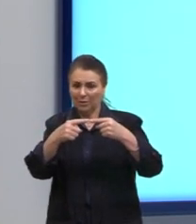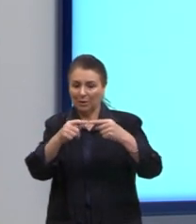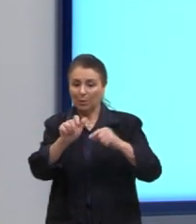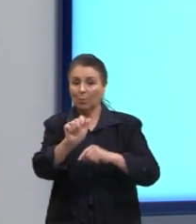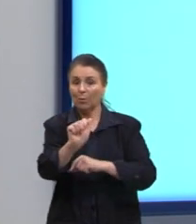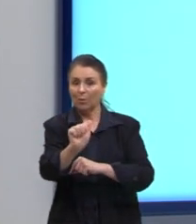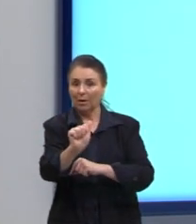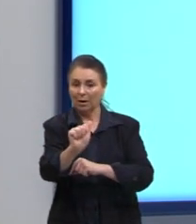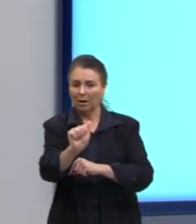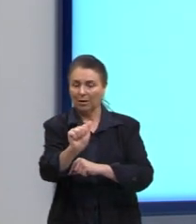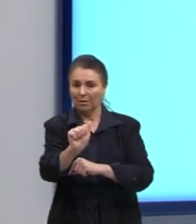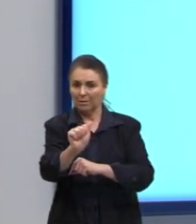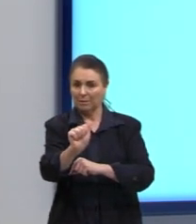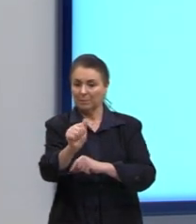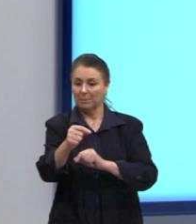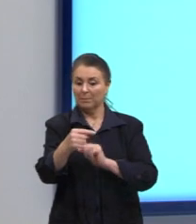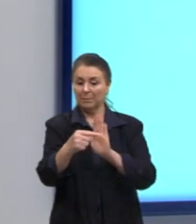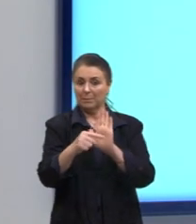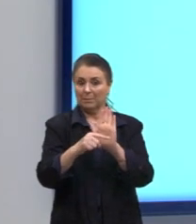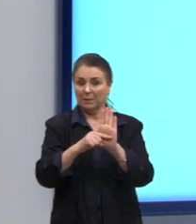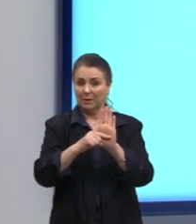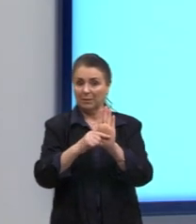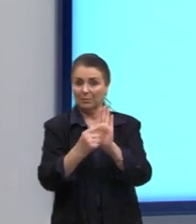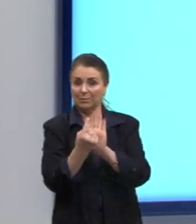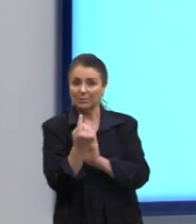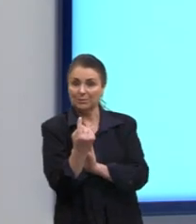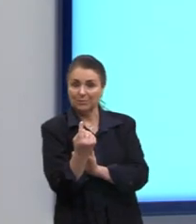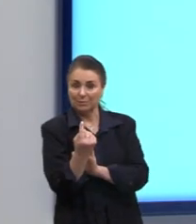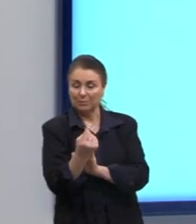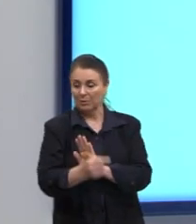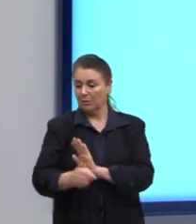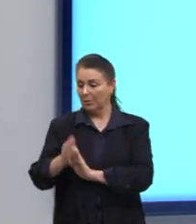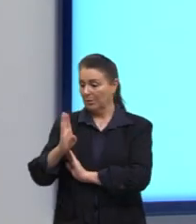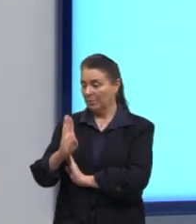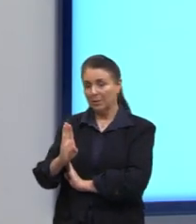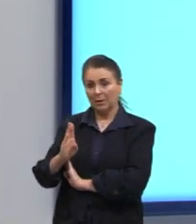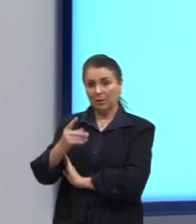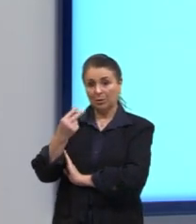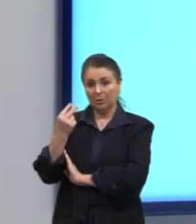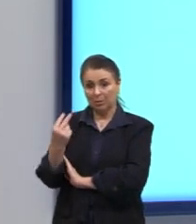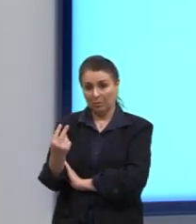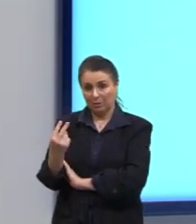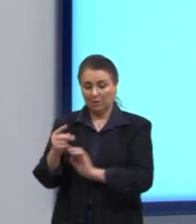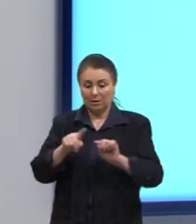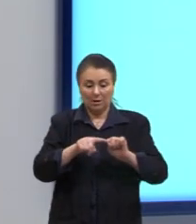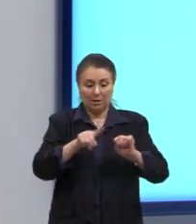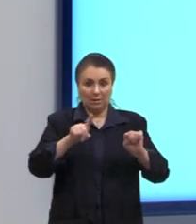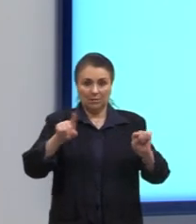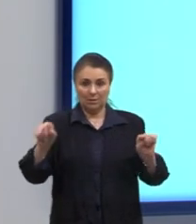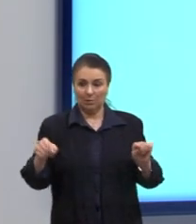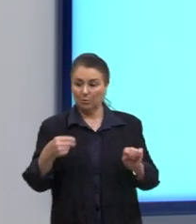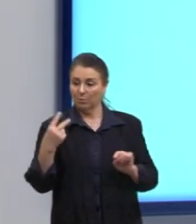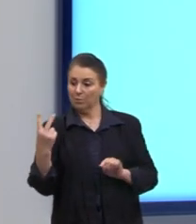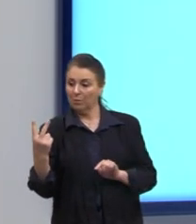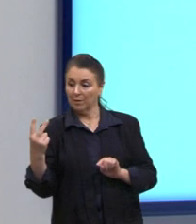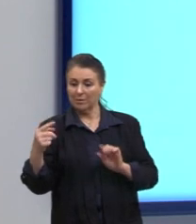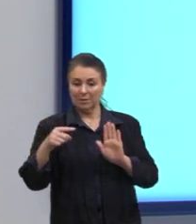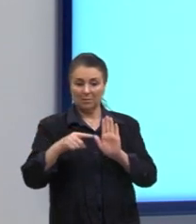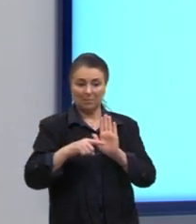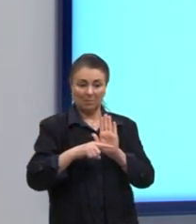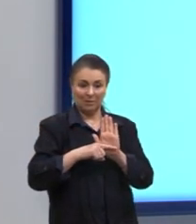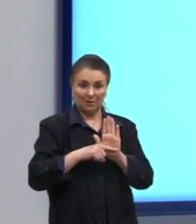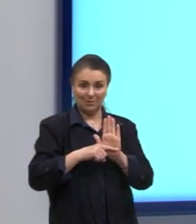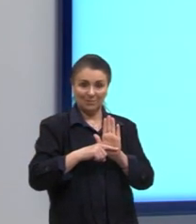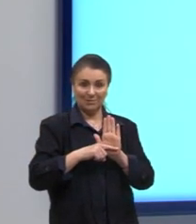a o x era menos um no ponto b ele chegou até o 2 então a variação foi 2 -